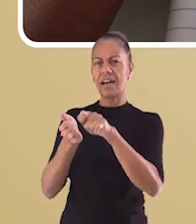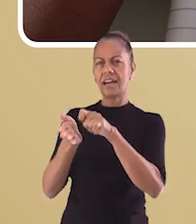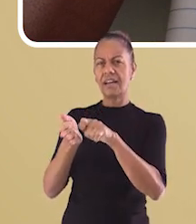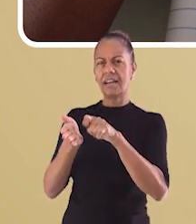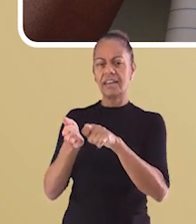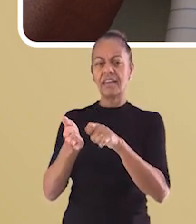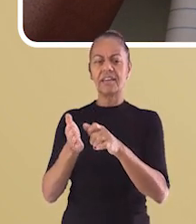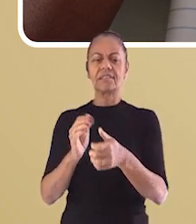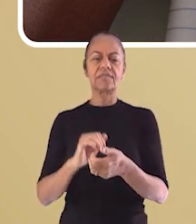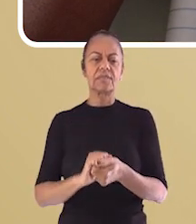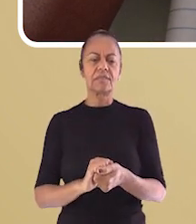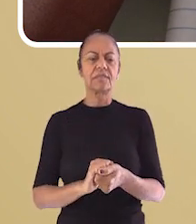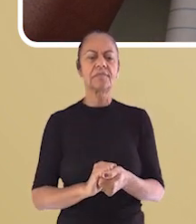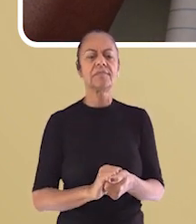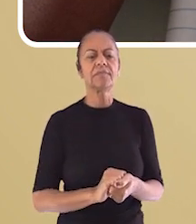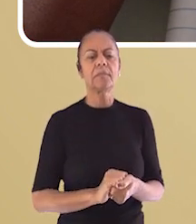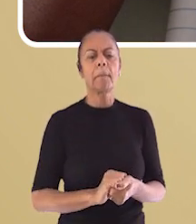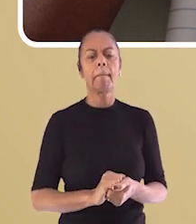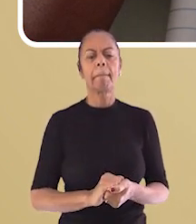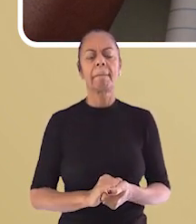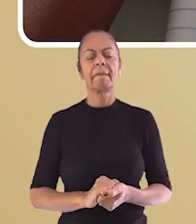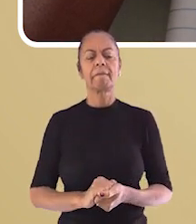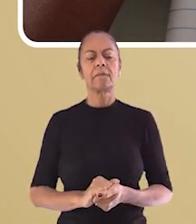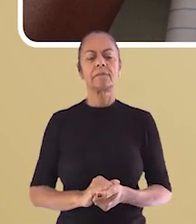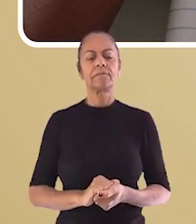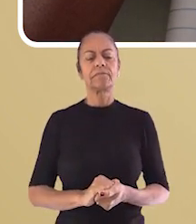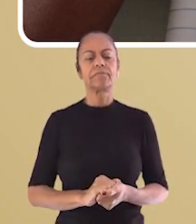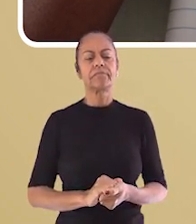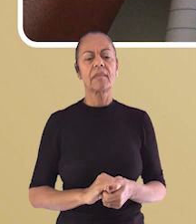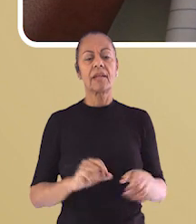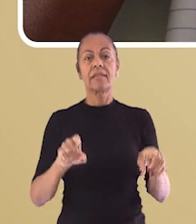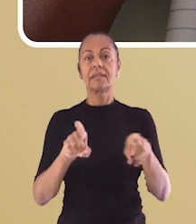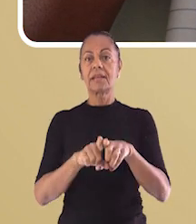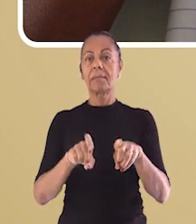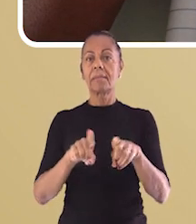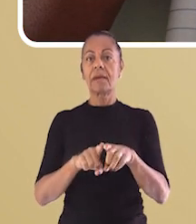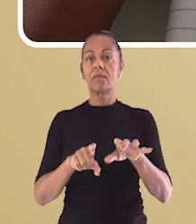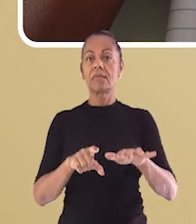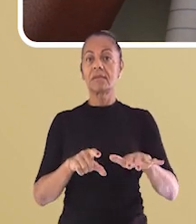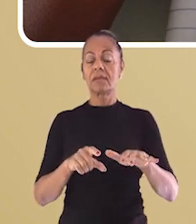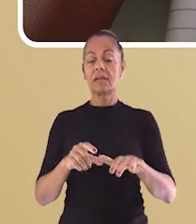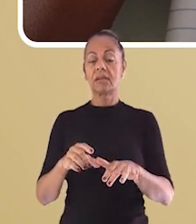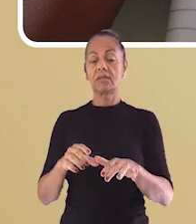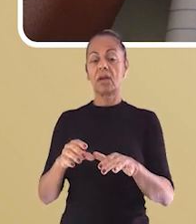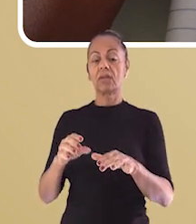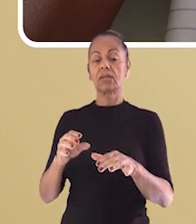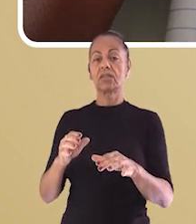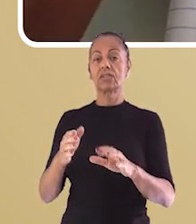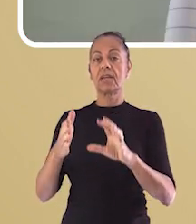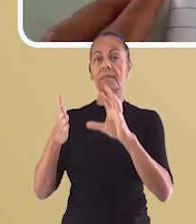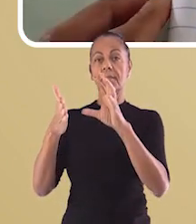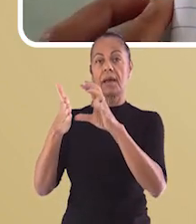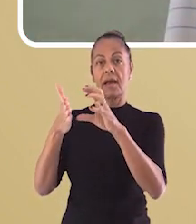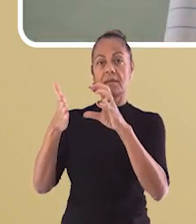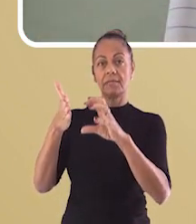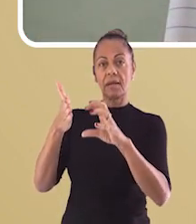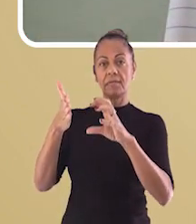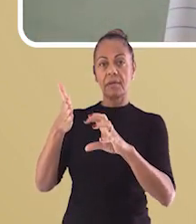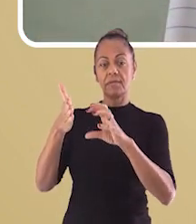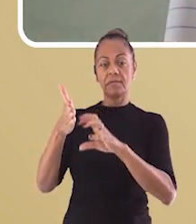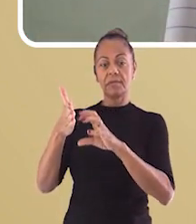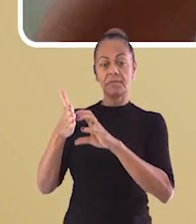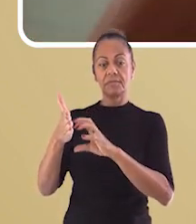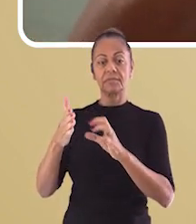anotações feitas, separei o quadro, né, fiz isso com a régua e separei o espaço para cada formação do relevo,